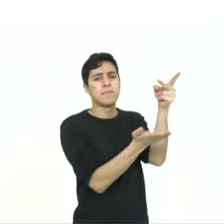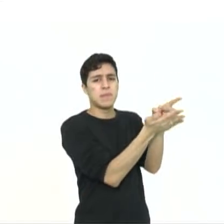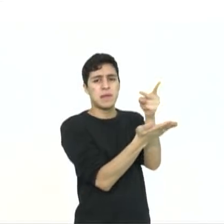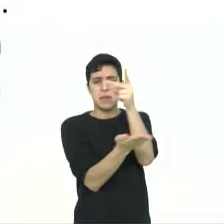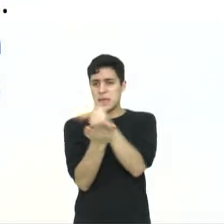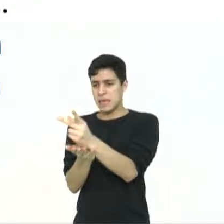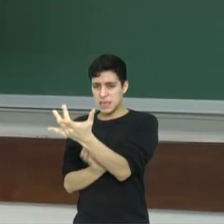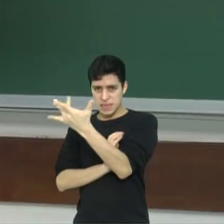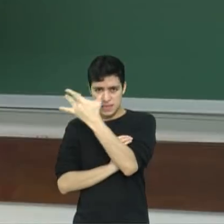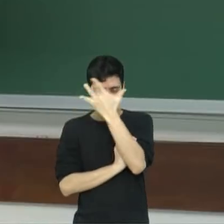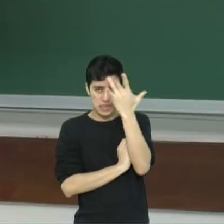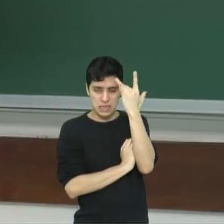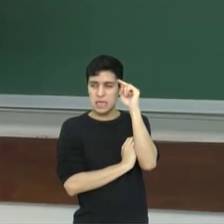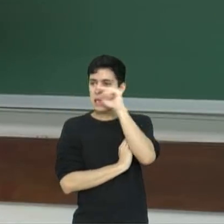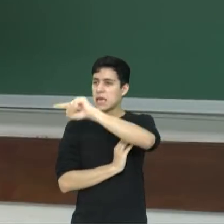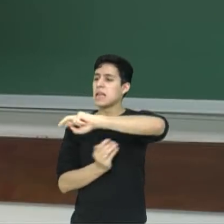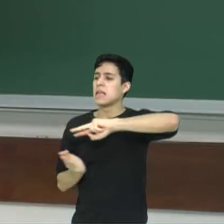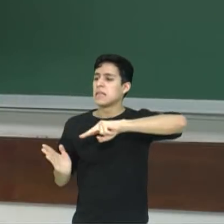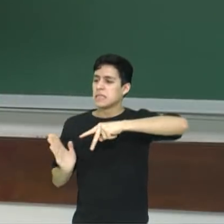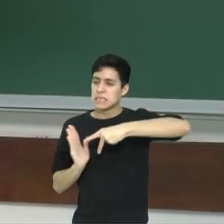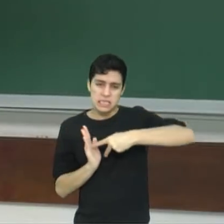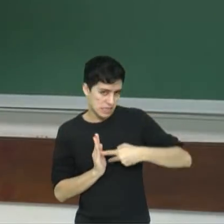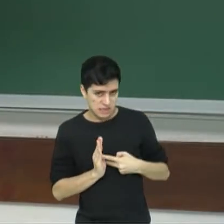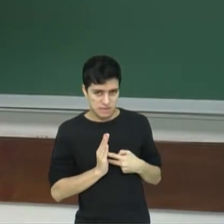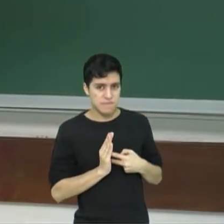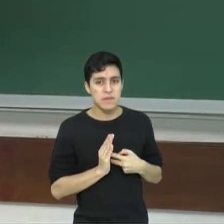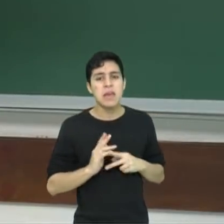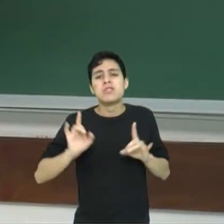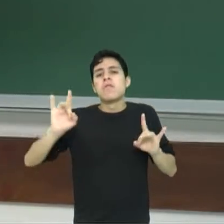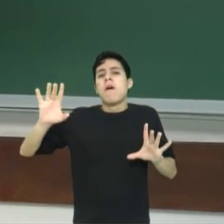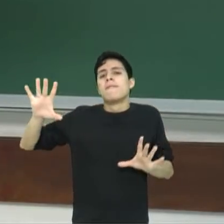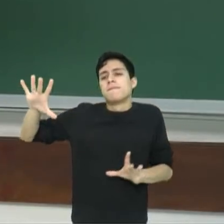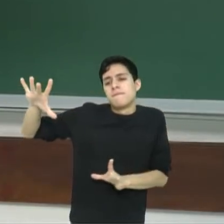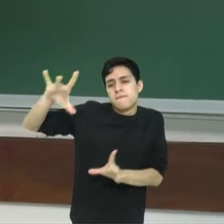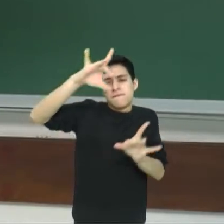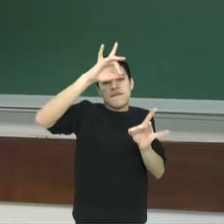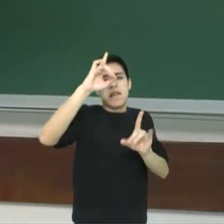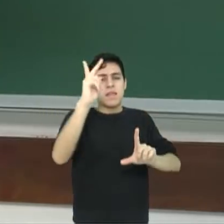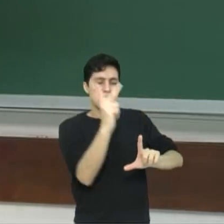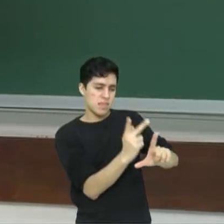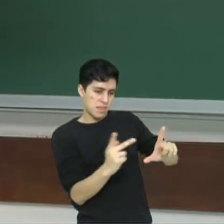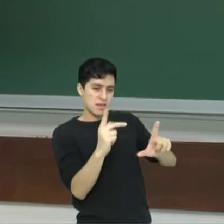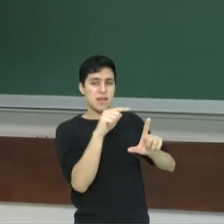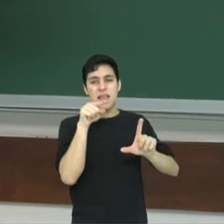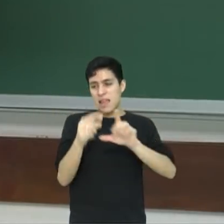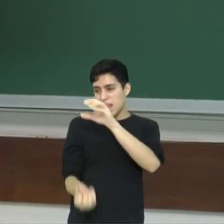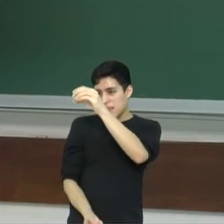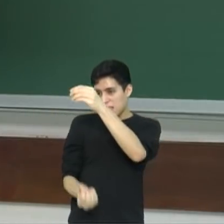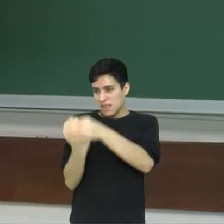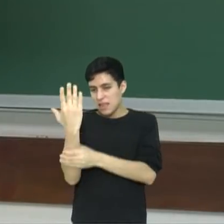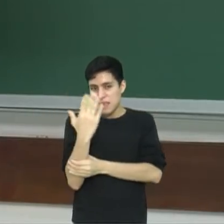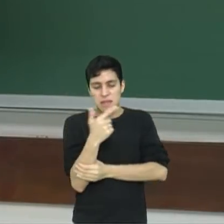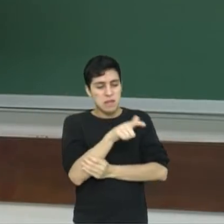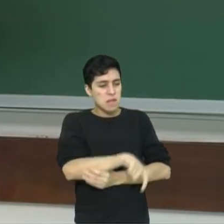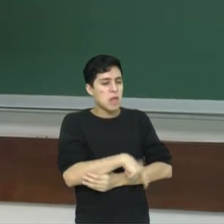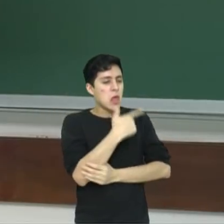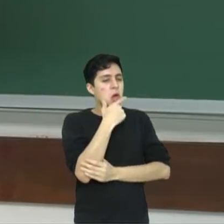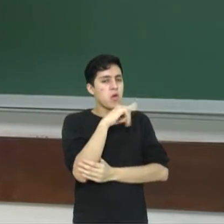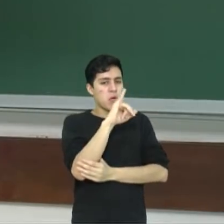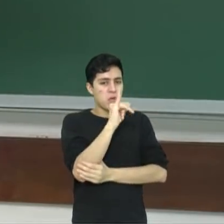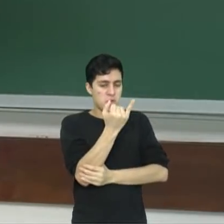Ele é uma personificação nacional, ele não existe, é um desenho. Ele foi criado por um senhor chamado